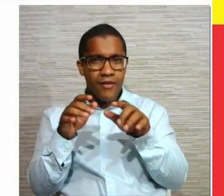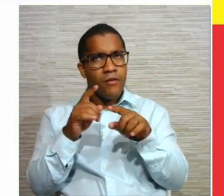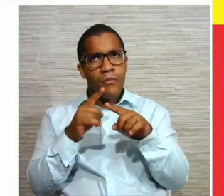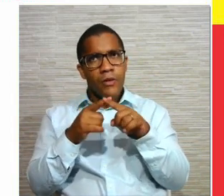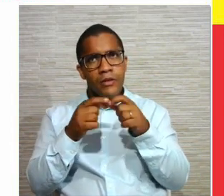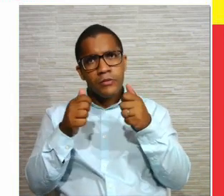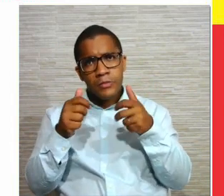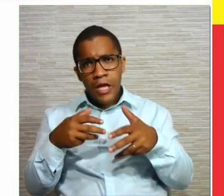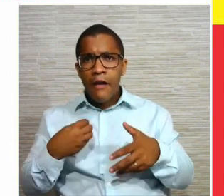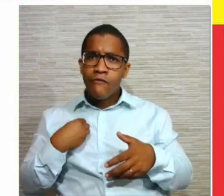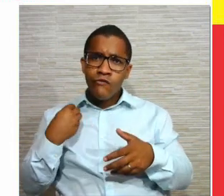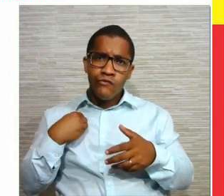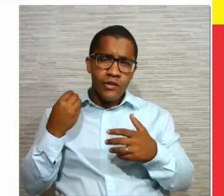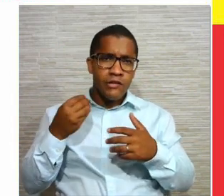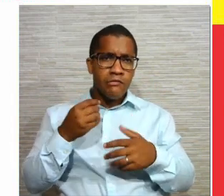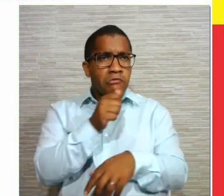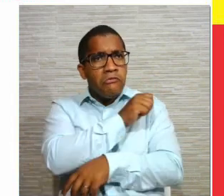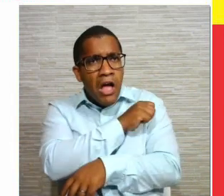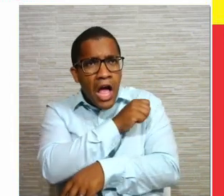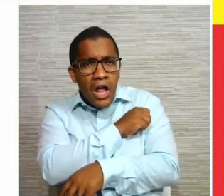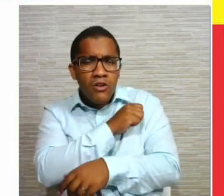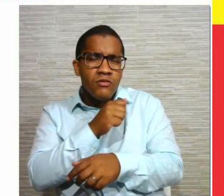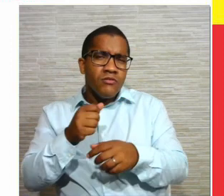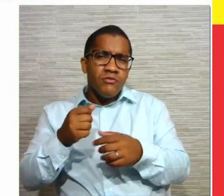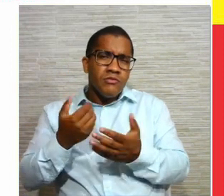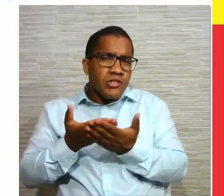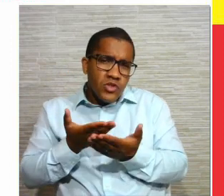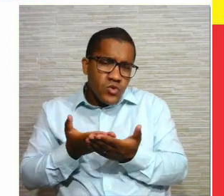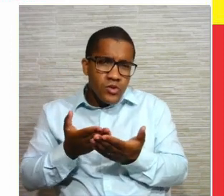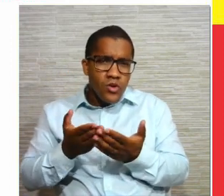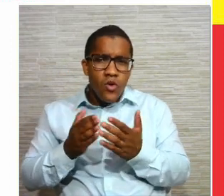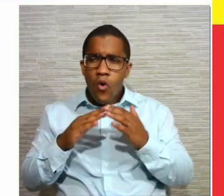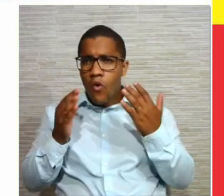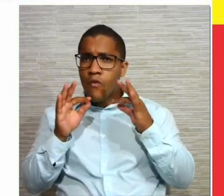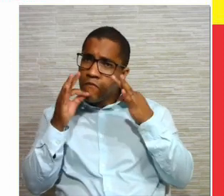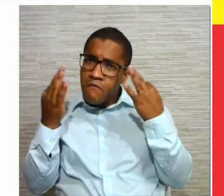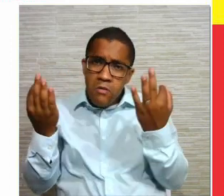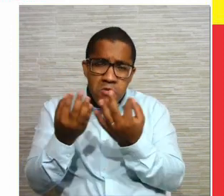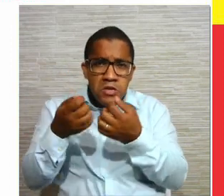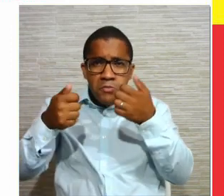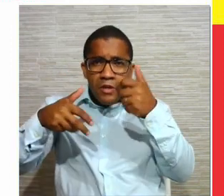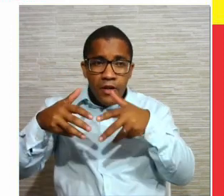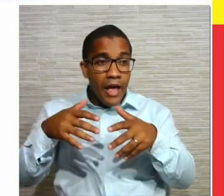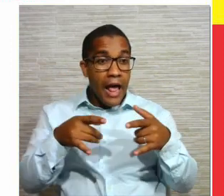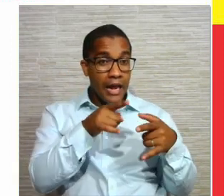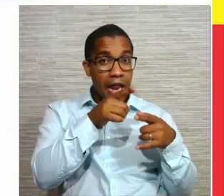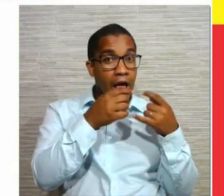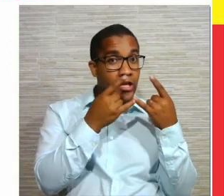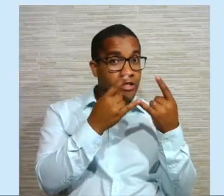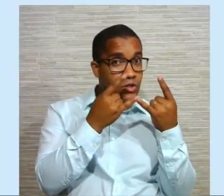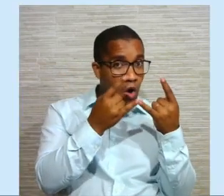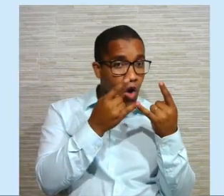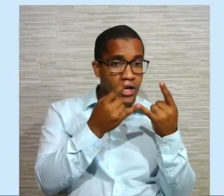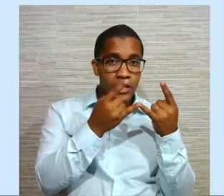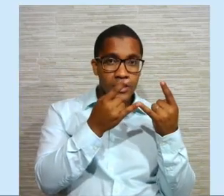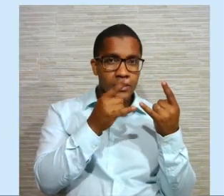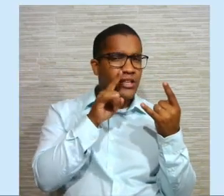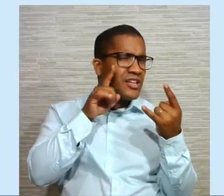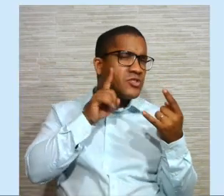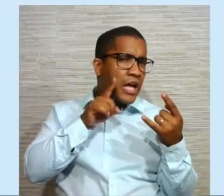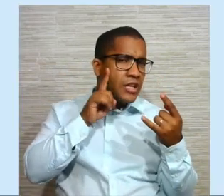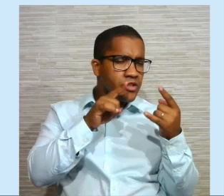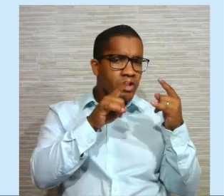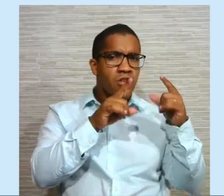da vida estudantil, de coisa familiar, começaram a ganhar as paradas de sucesso. Então o rock lá nos Estados Unidos deu uma